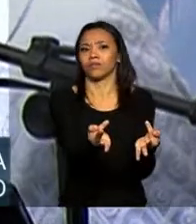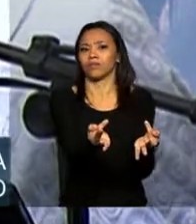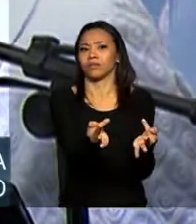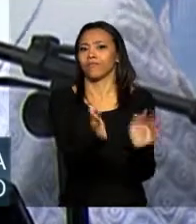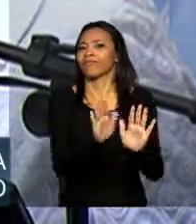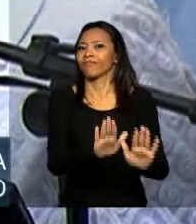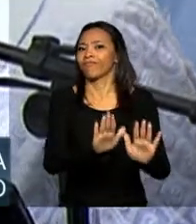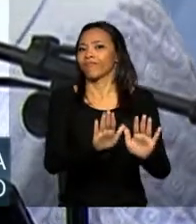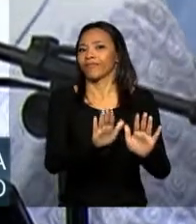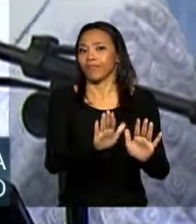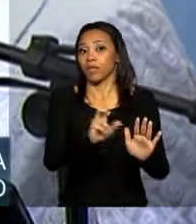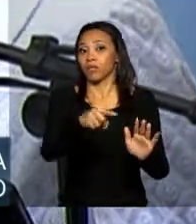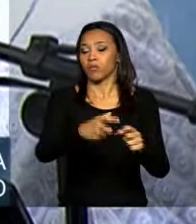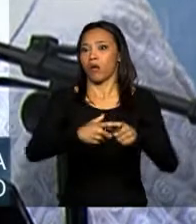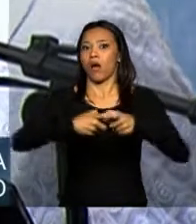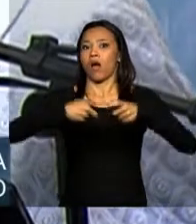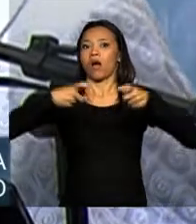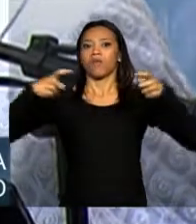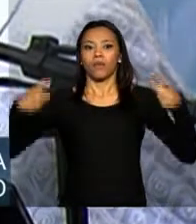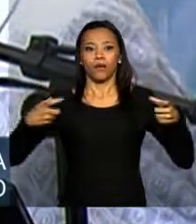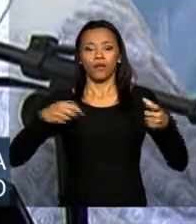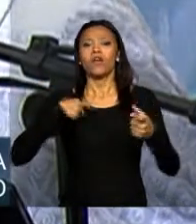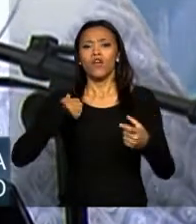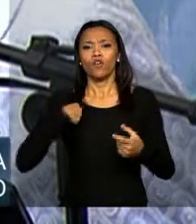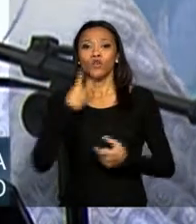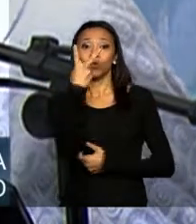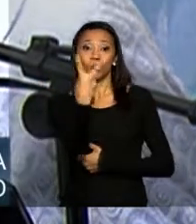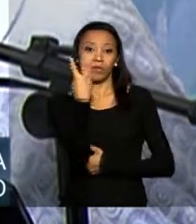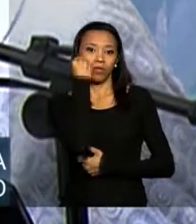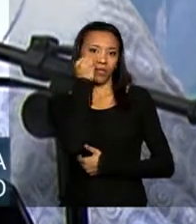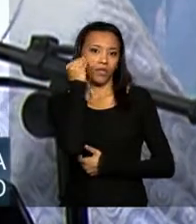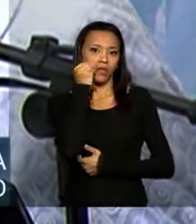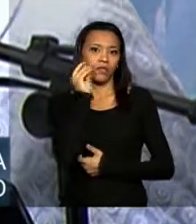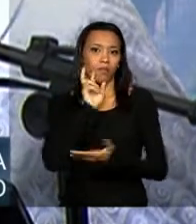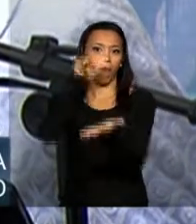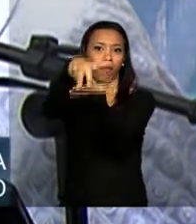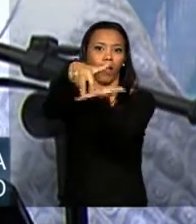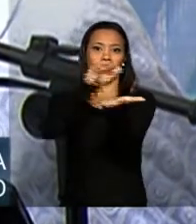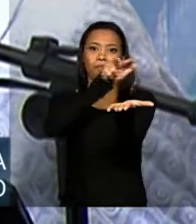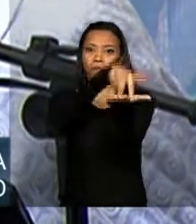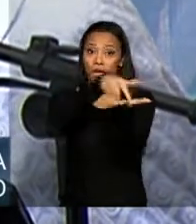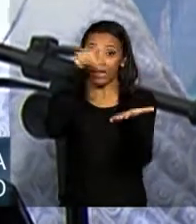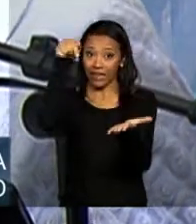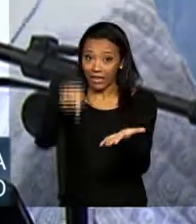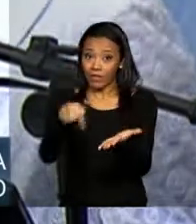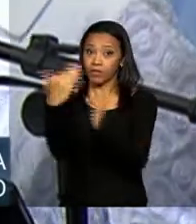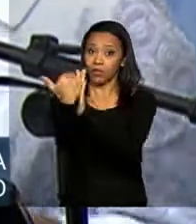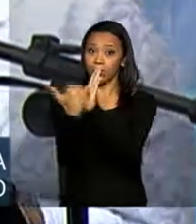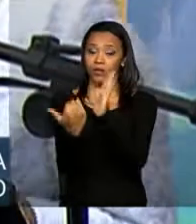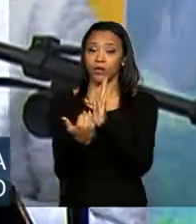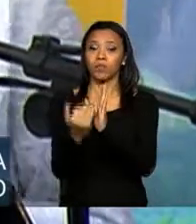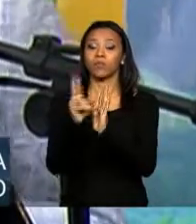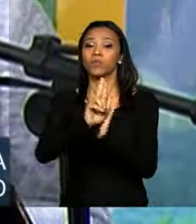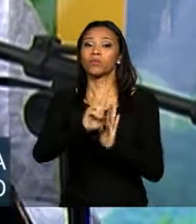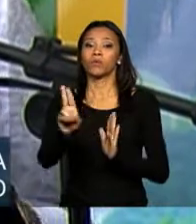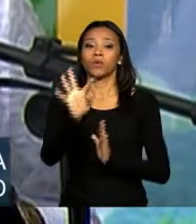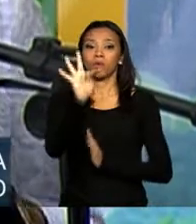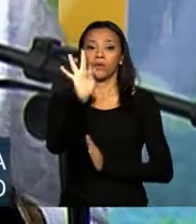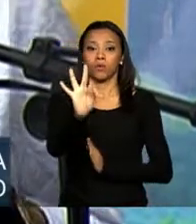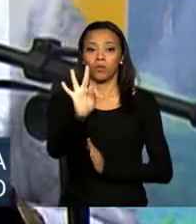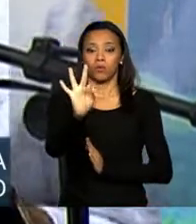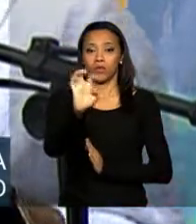condição de ter várias experiências eu fui em duas experiências do Terra Forte uma